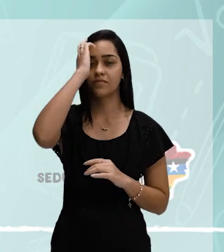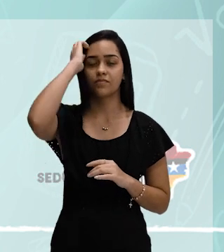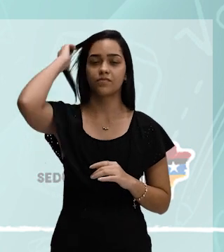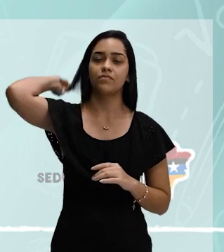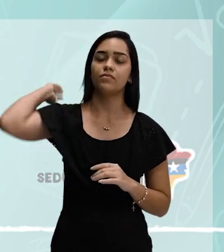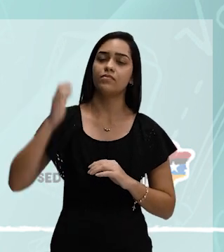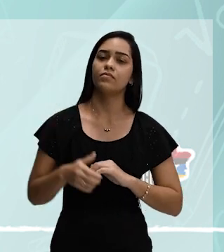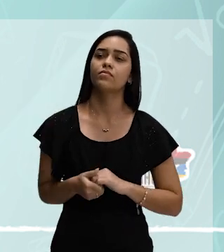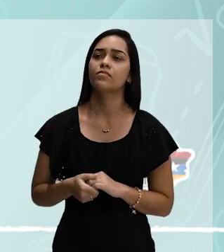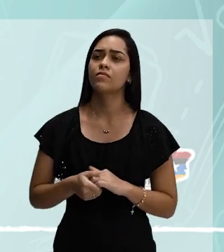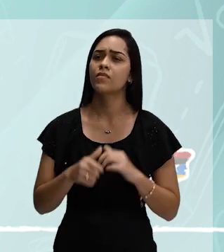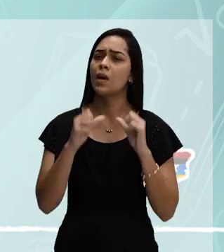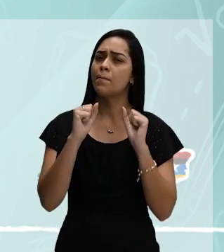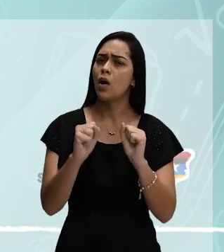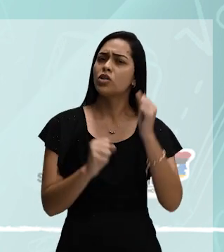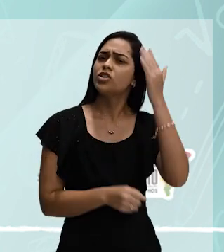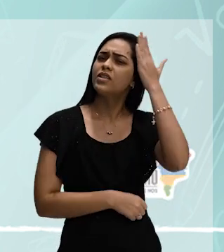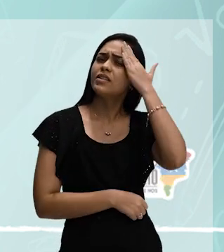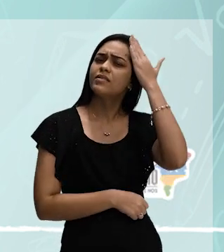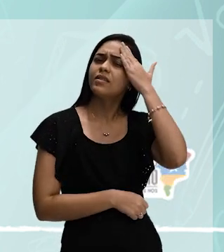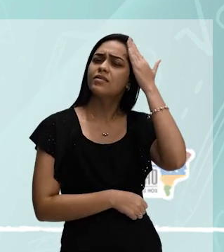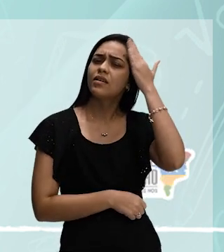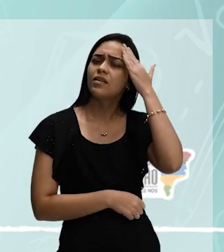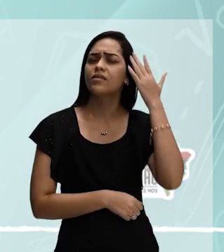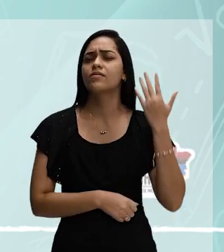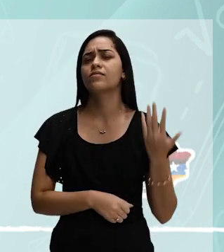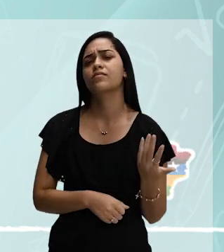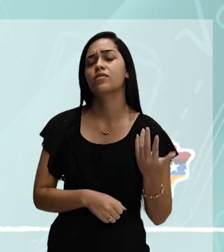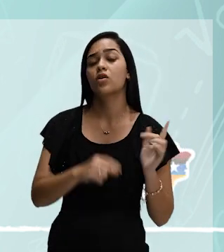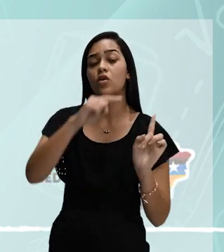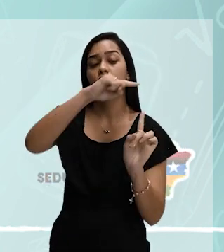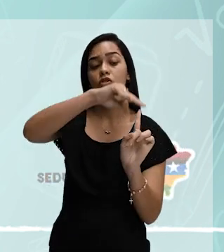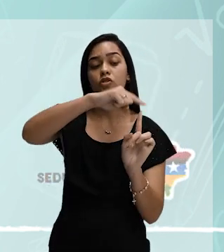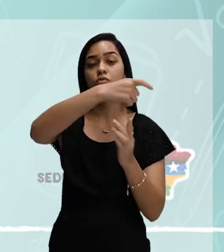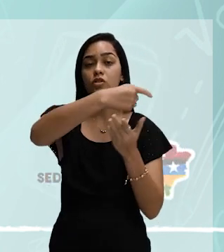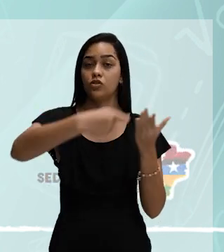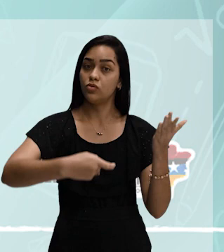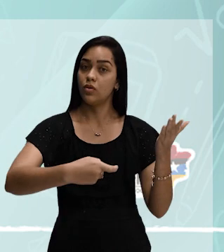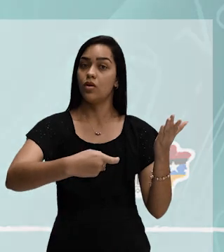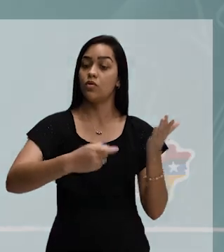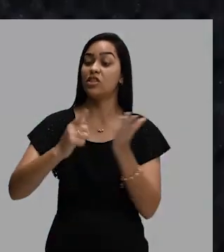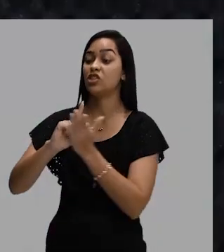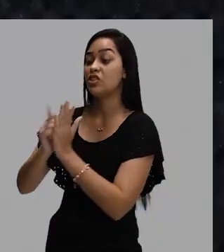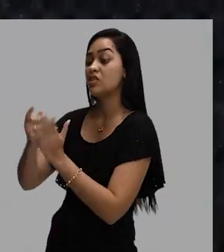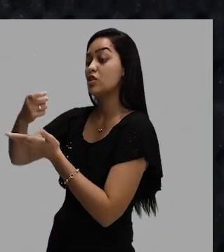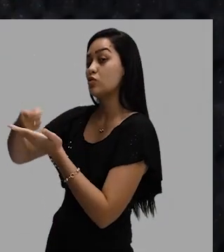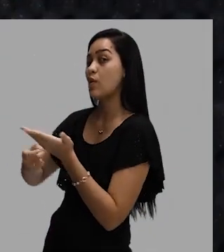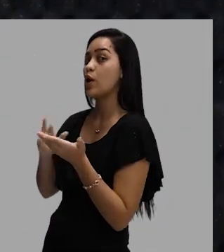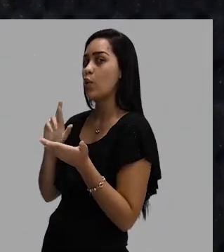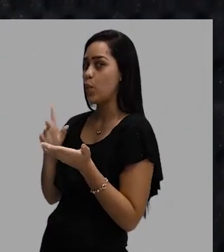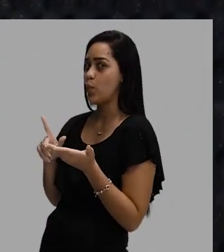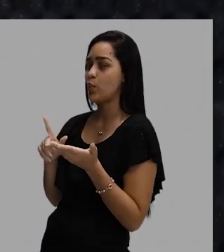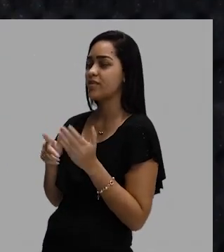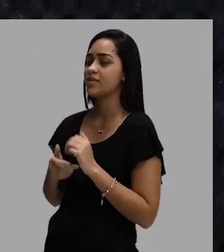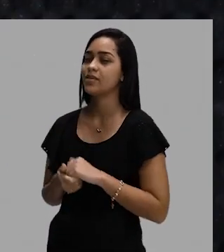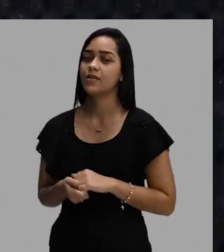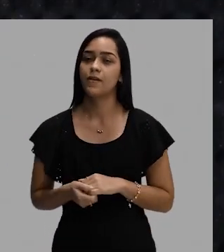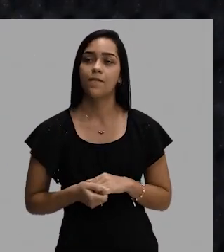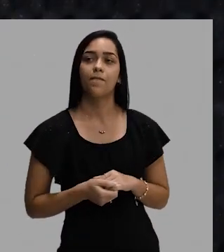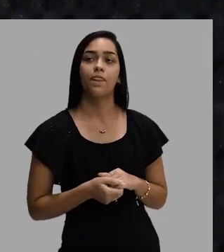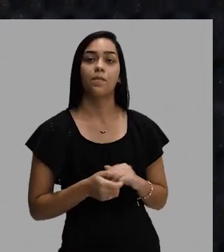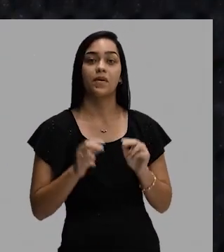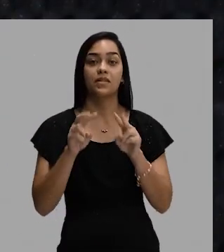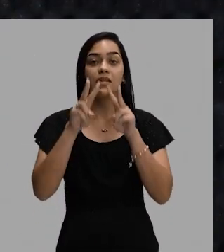textuais. Será que dá para entender? Tipo textual é uma coisa, gênero textual é outra, mas